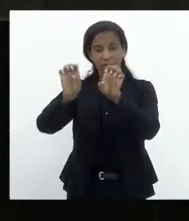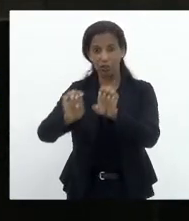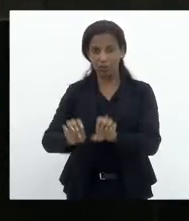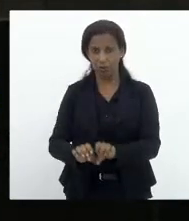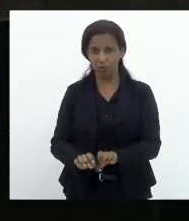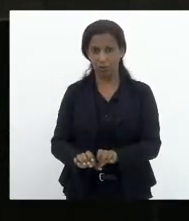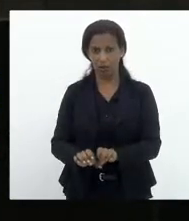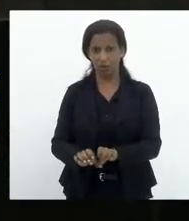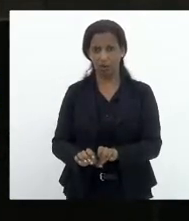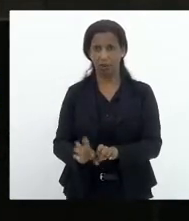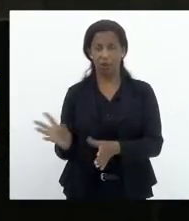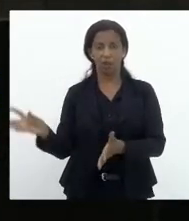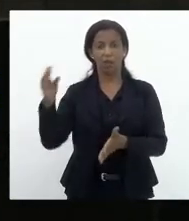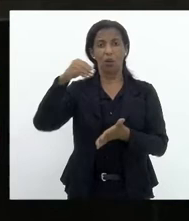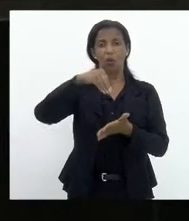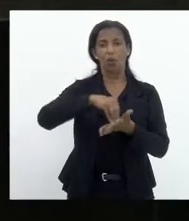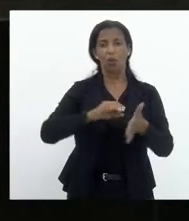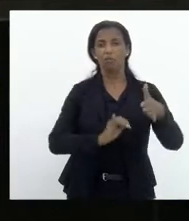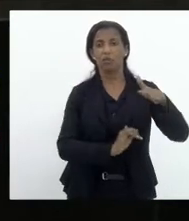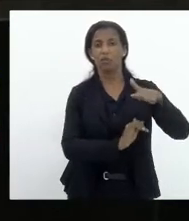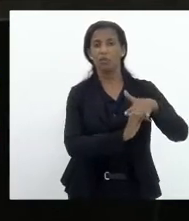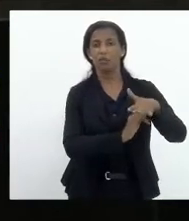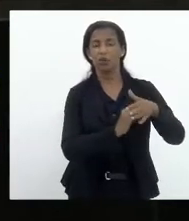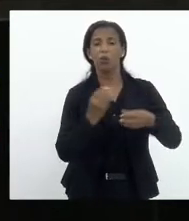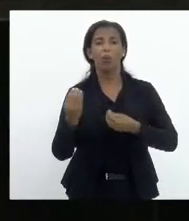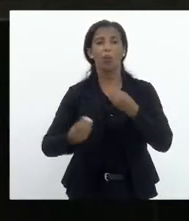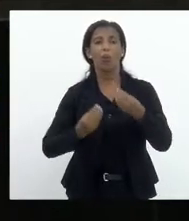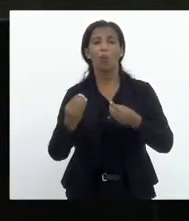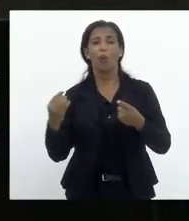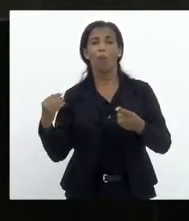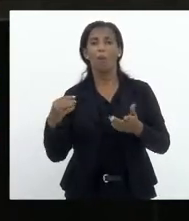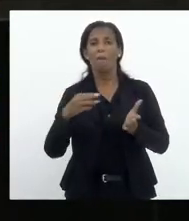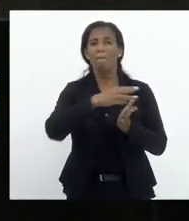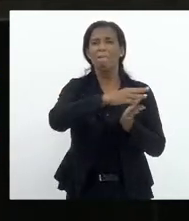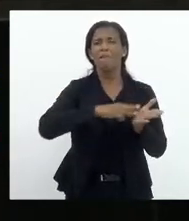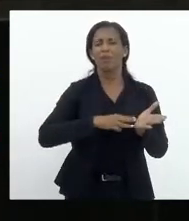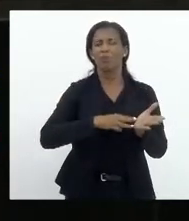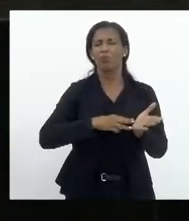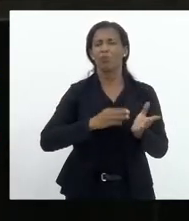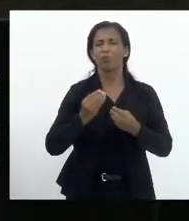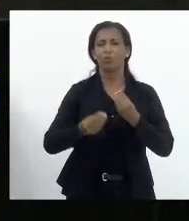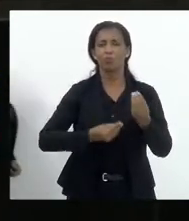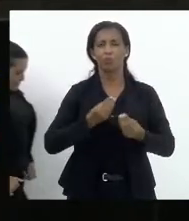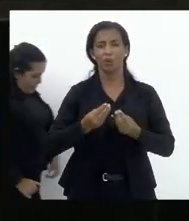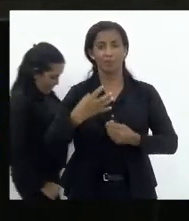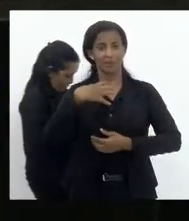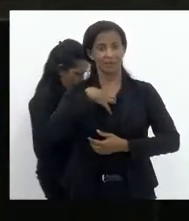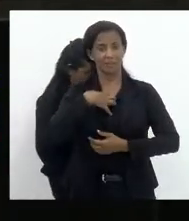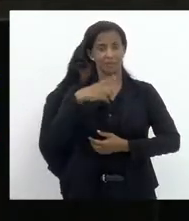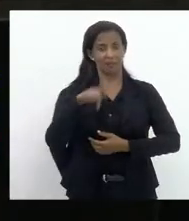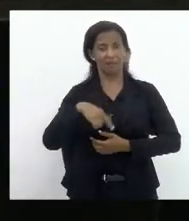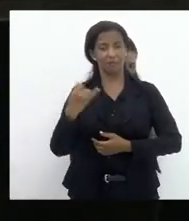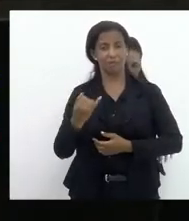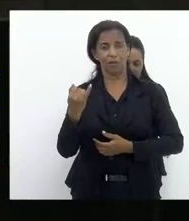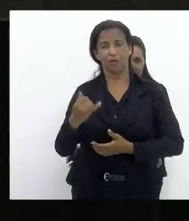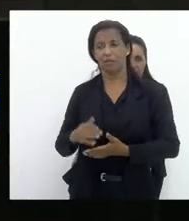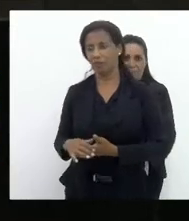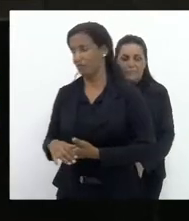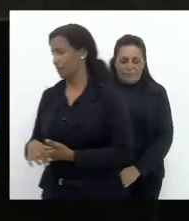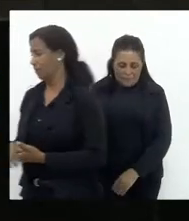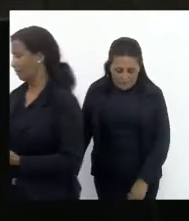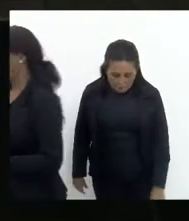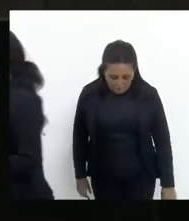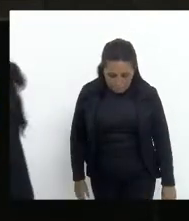e colocado nas instituições como método e nesse sentido senhor presidente é muito importante dizer